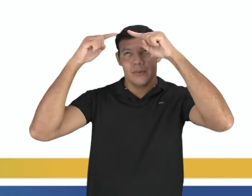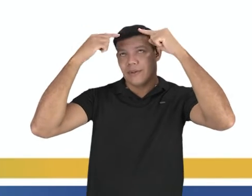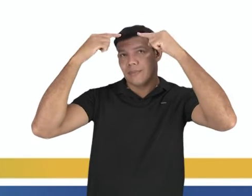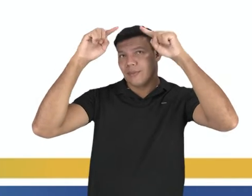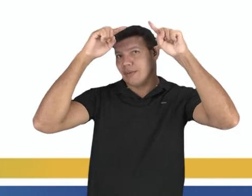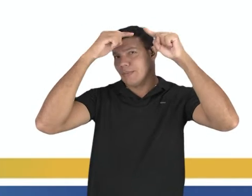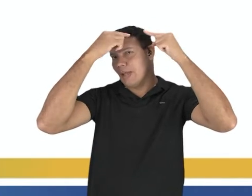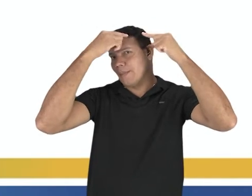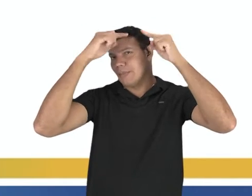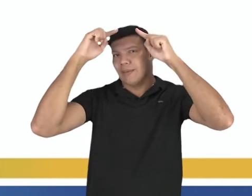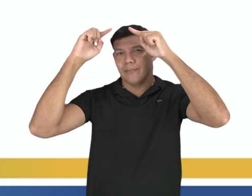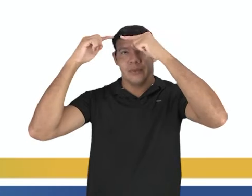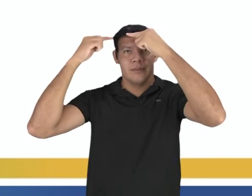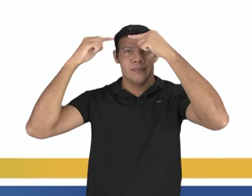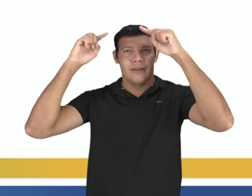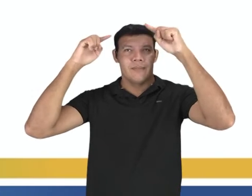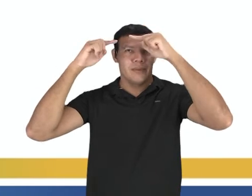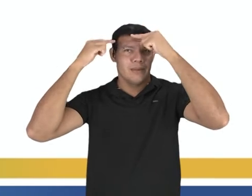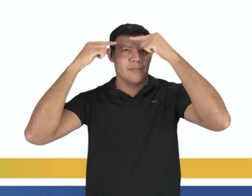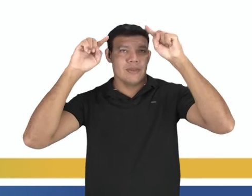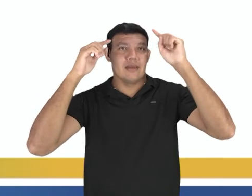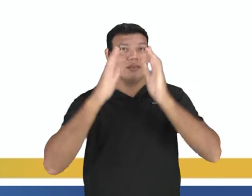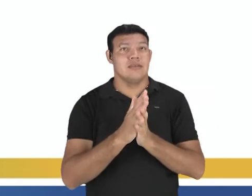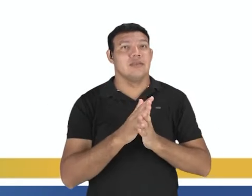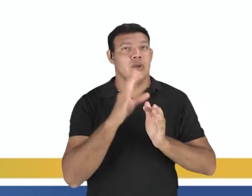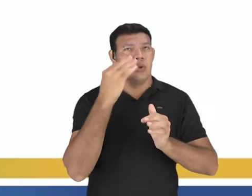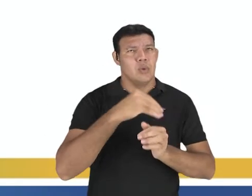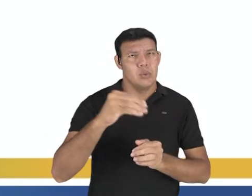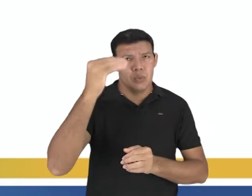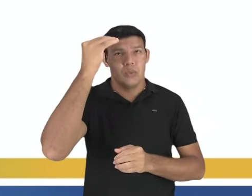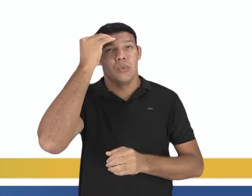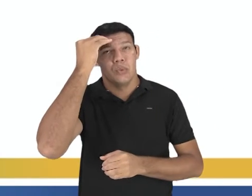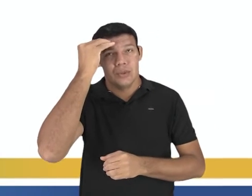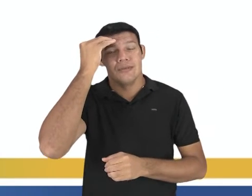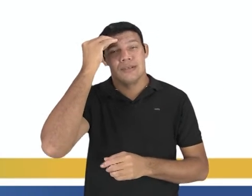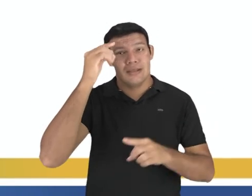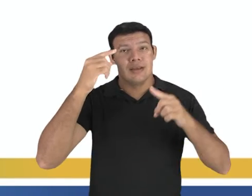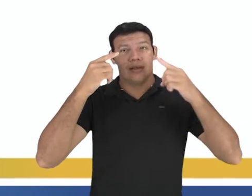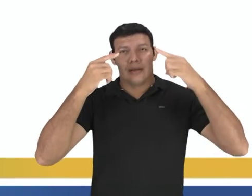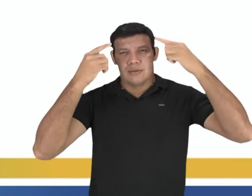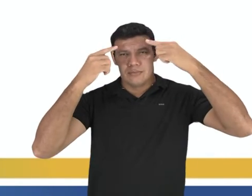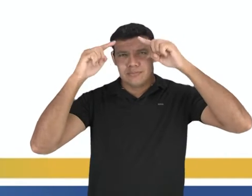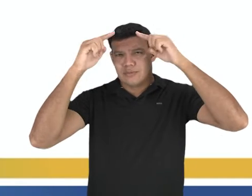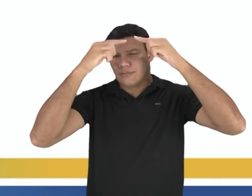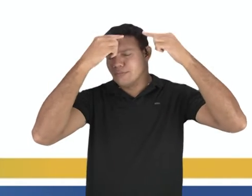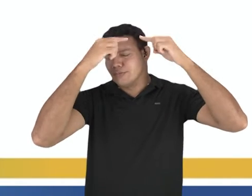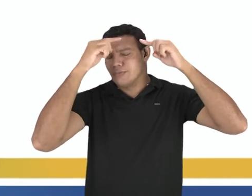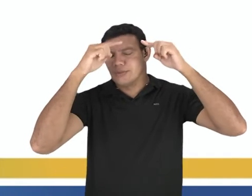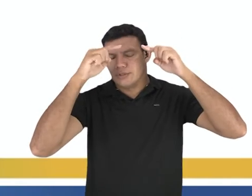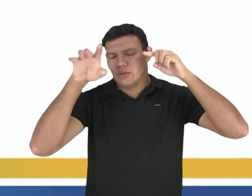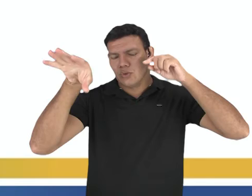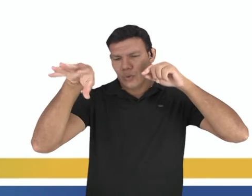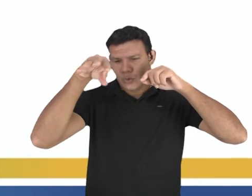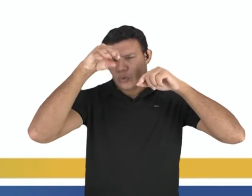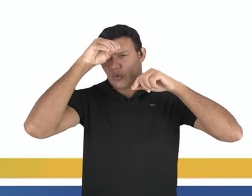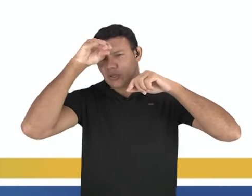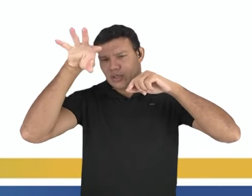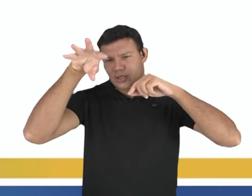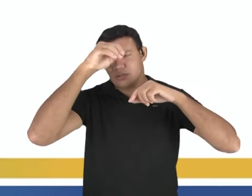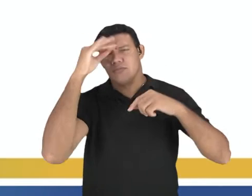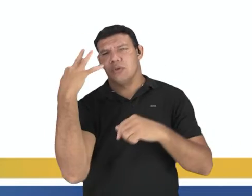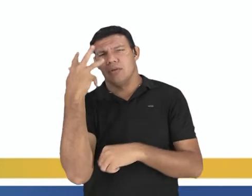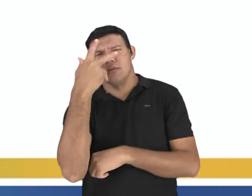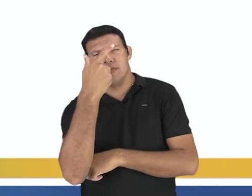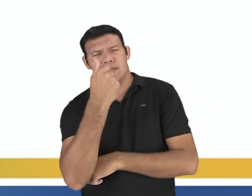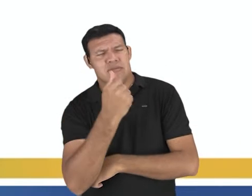mesmo? Na verdade, para se fixar na mente, é importante que a música chame bastante atenção. Por ser muito